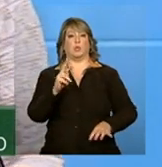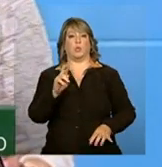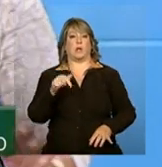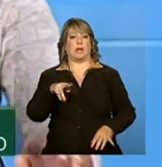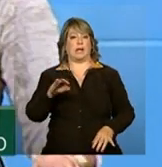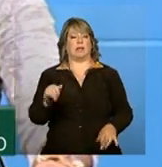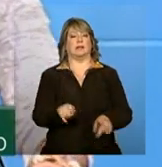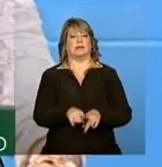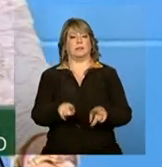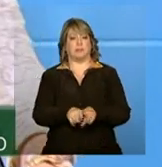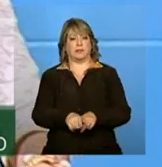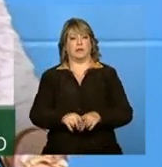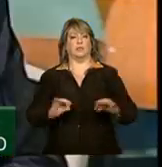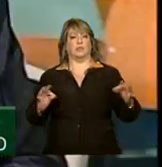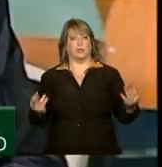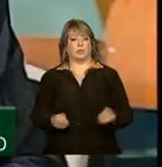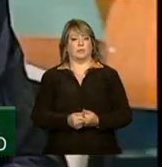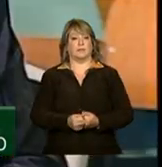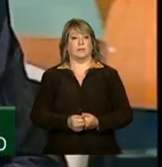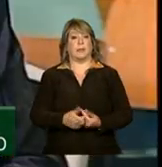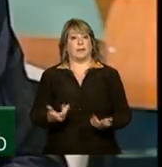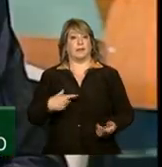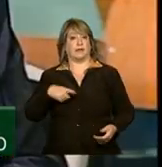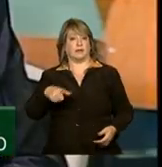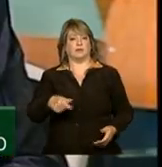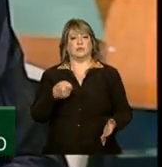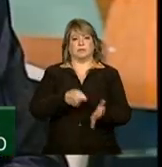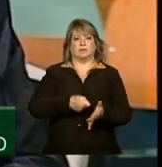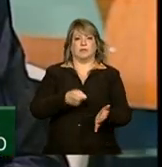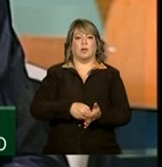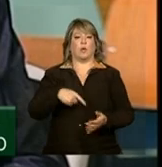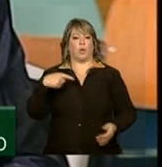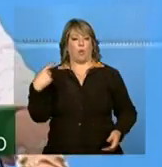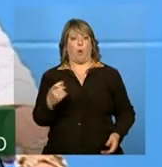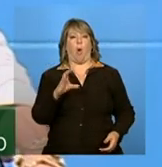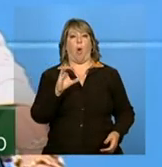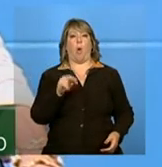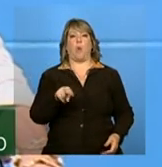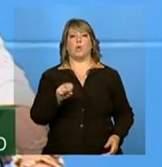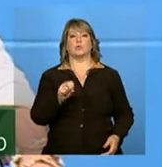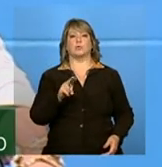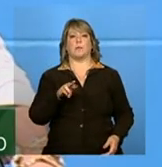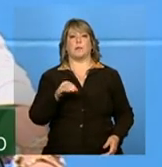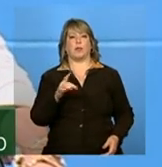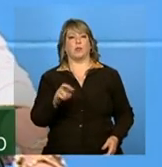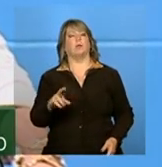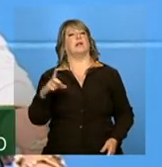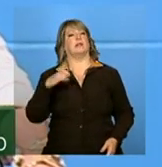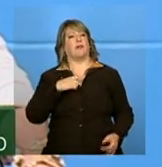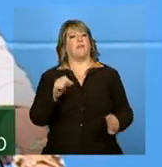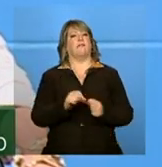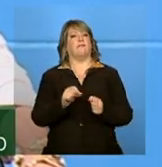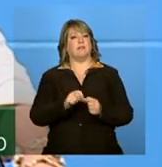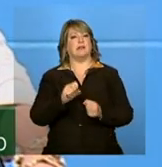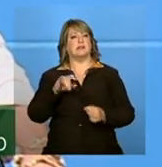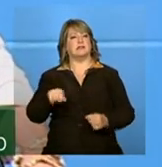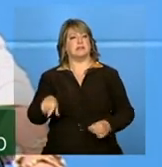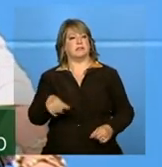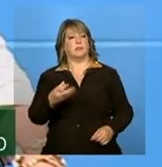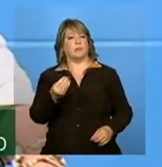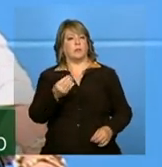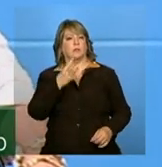o governo turco. A pressão do consumidor tem levado, sim, a resultados interessantes. Isso é dado